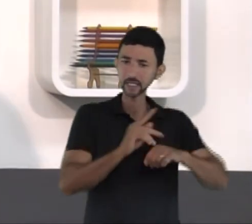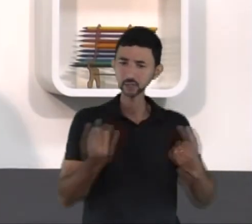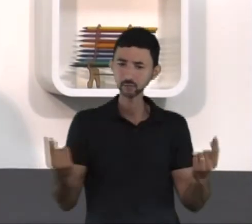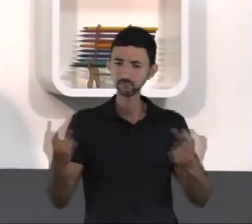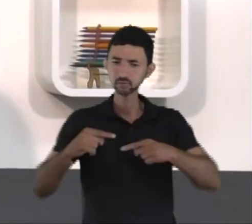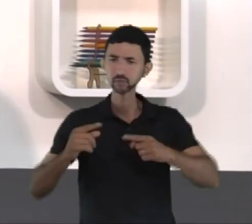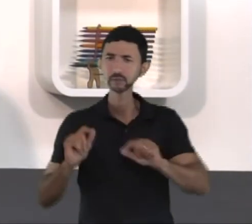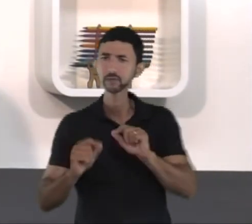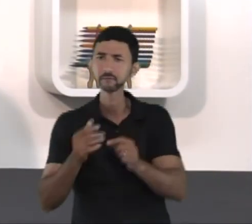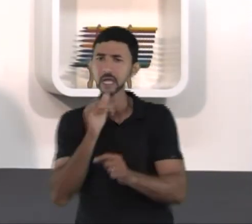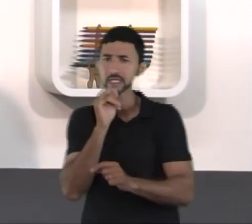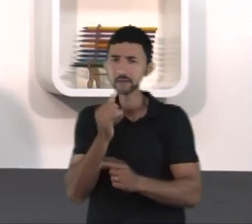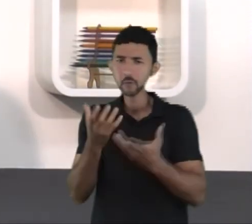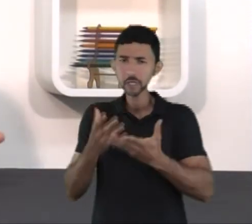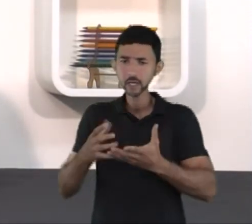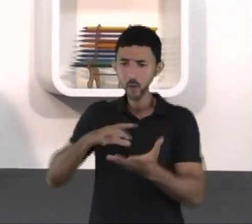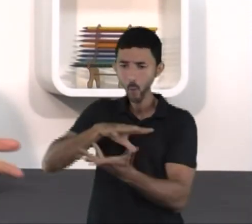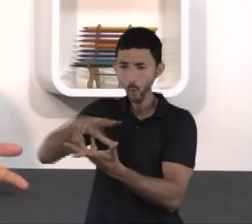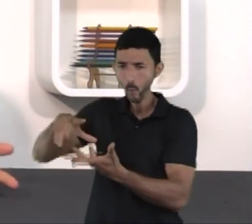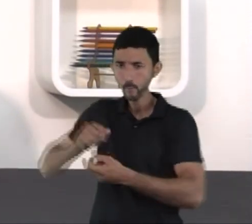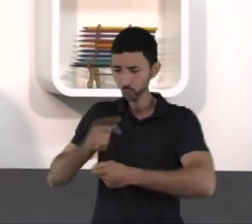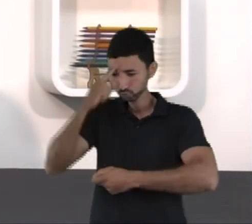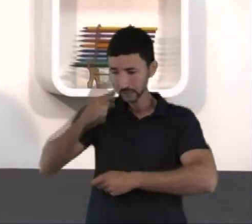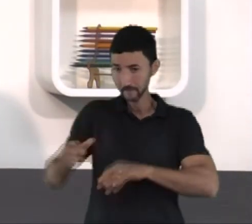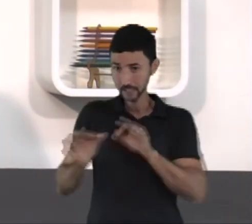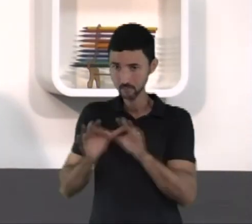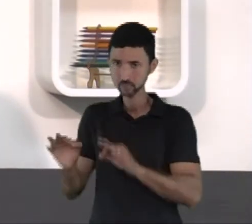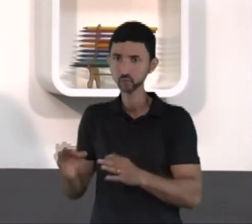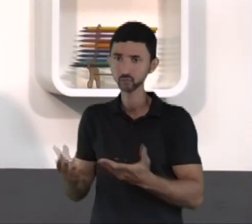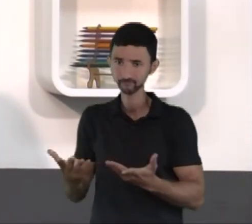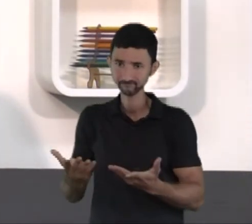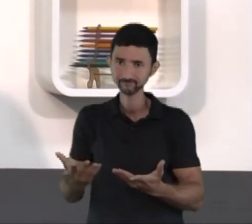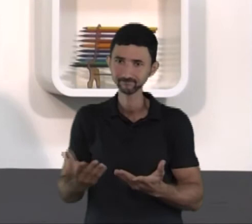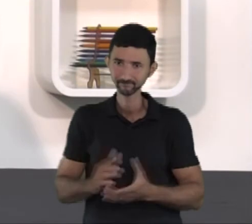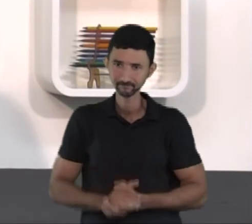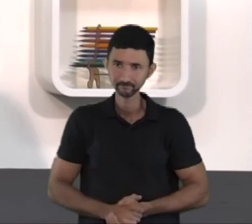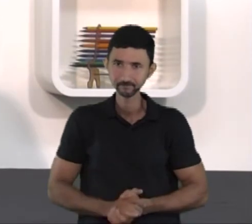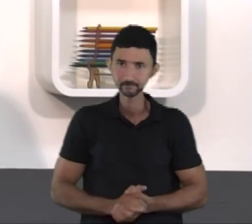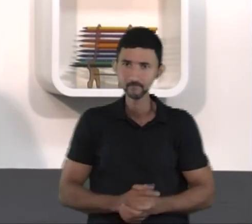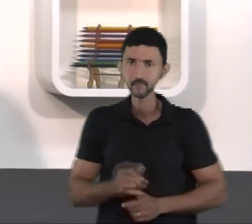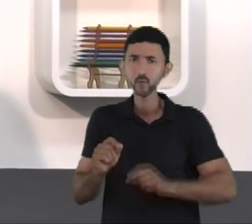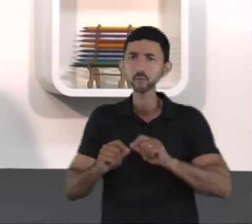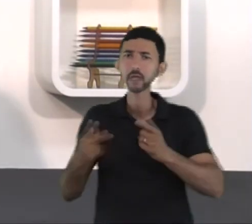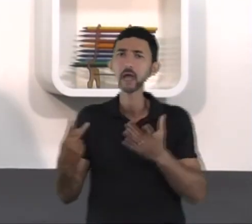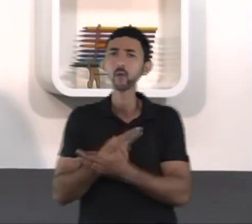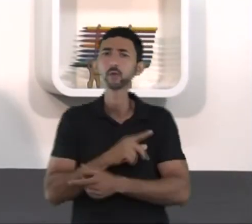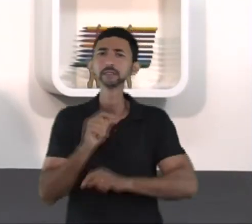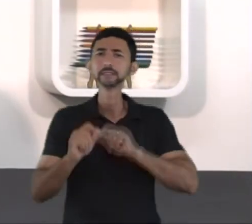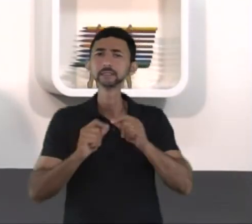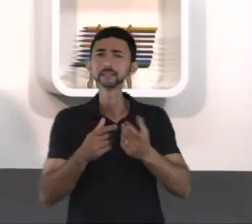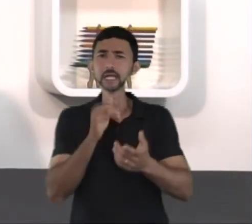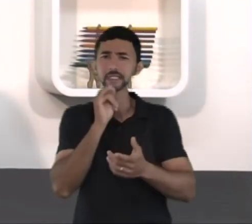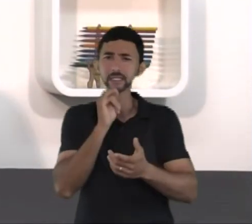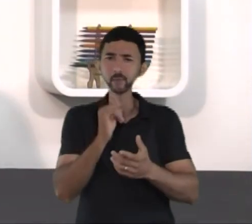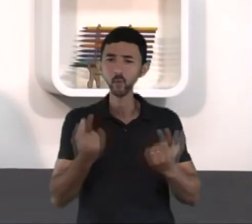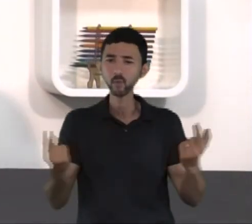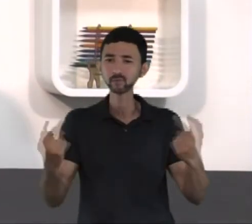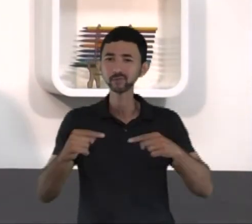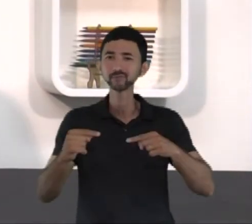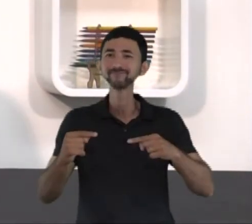Ambos queriam o controle do mundo, já que eles saíram vencedores da Segunda Guerra Mundial. E é aí que começa um outro